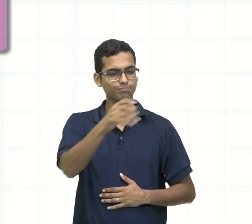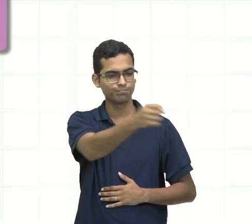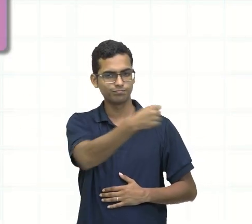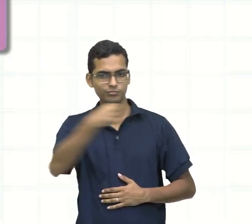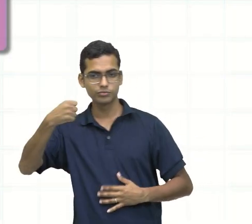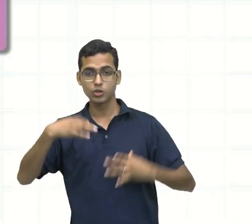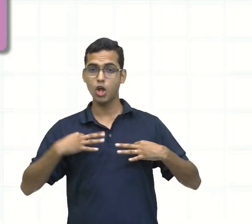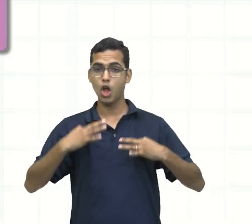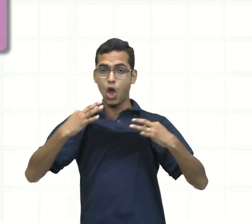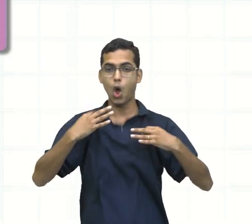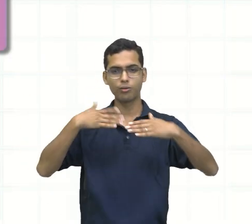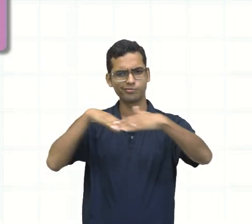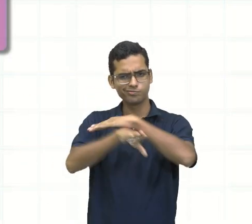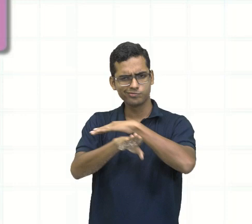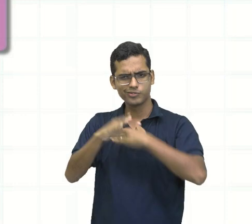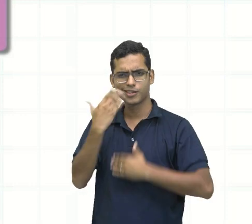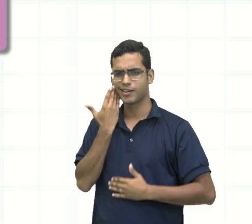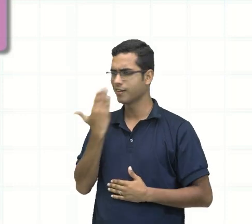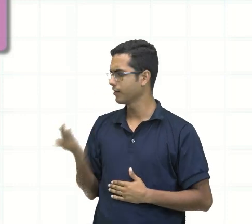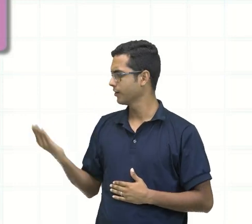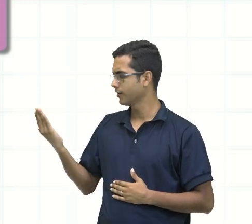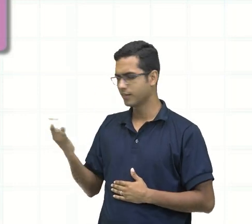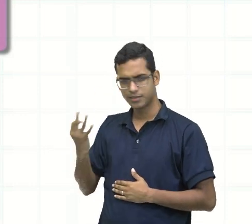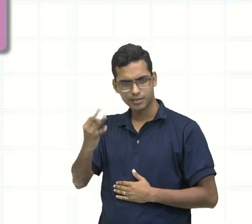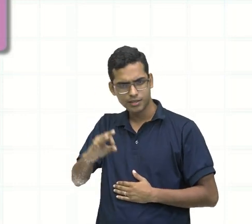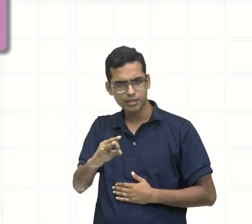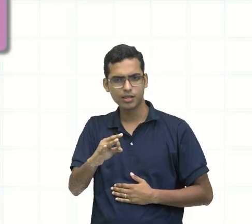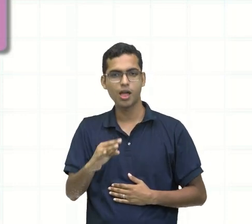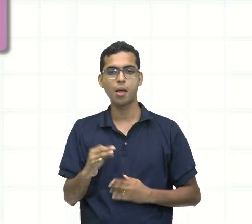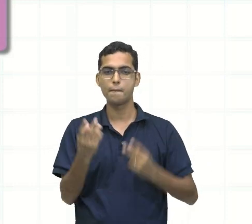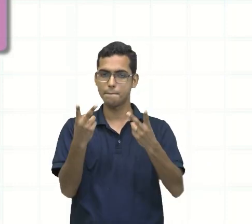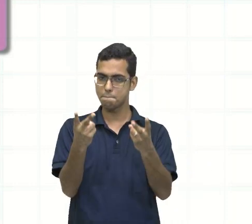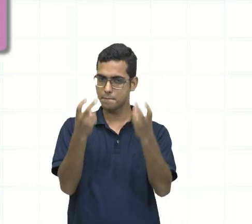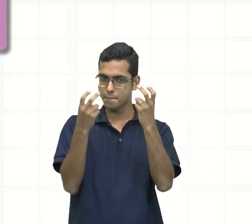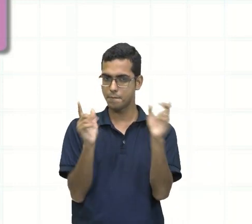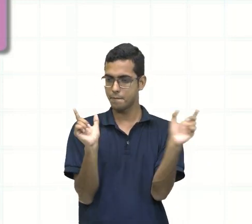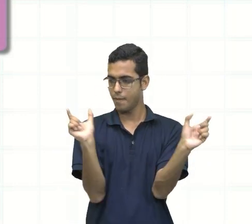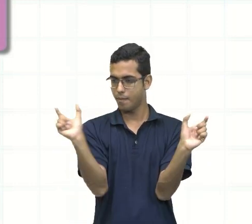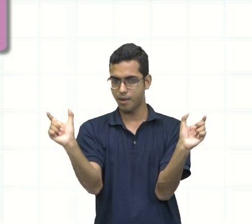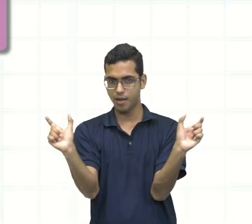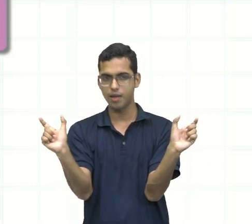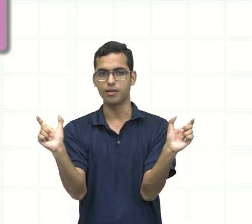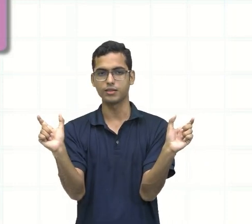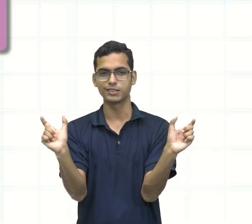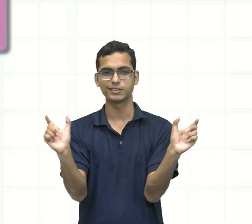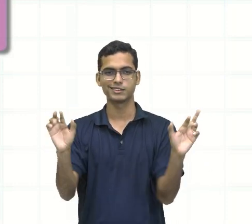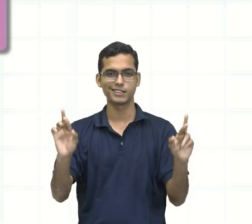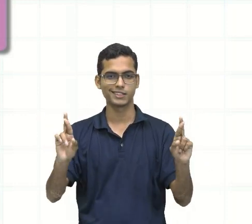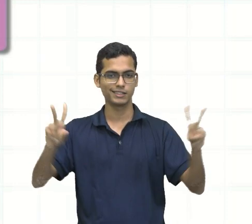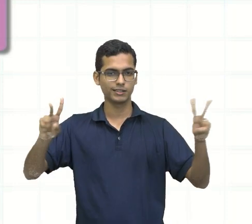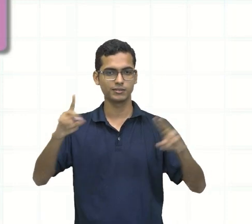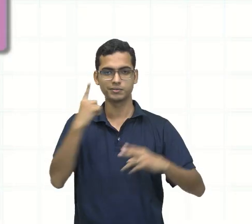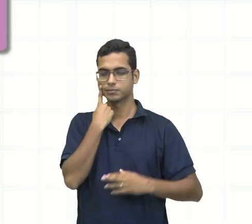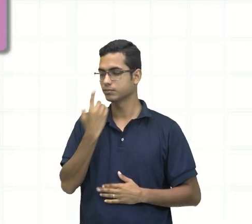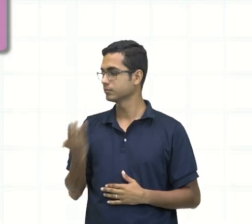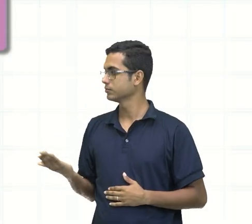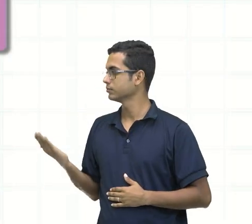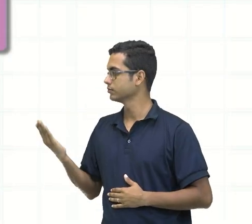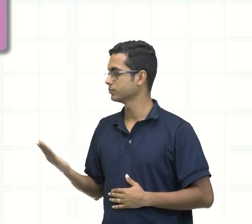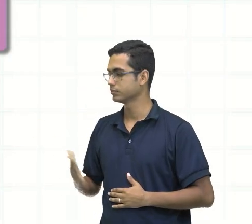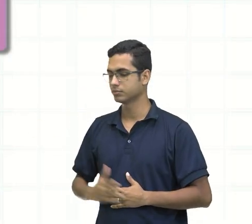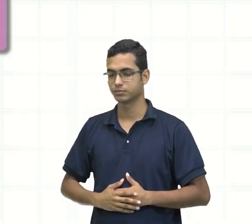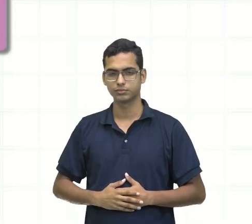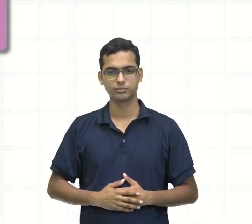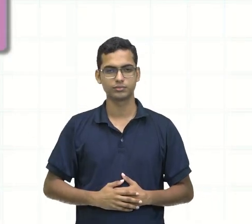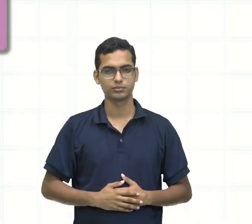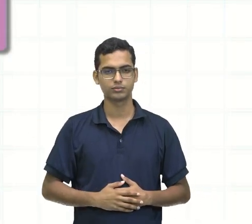Este objeto tem palavras diferentes para cada um desses países. Então, aqui na